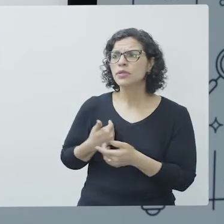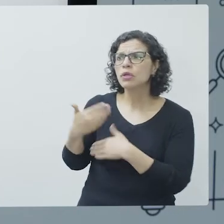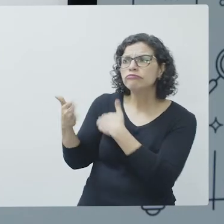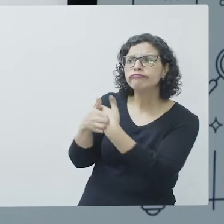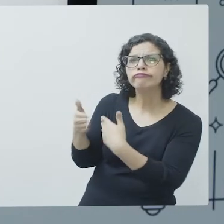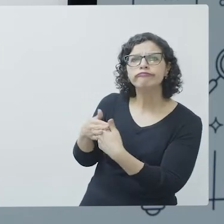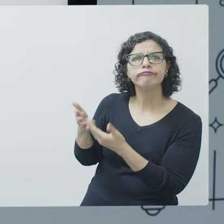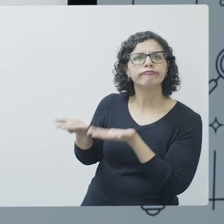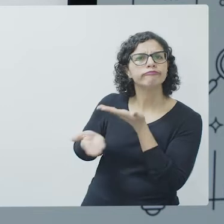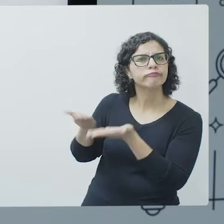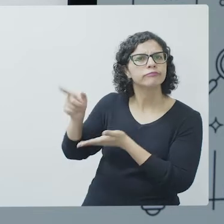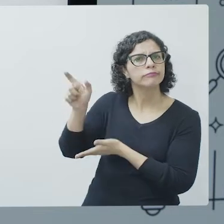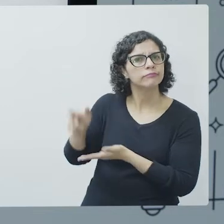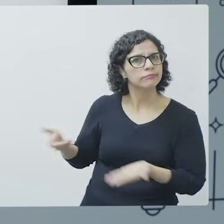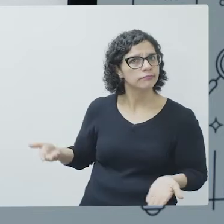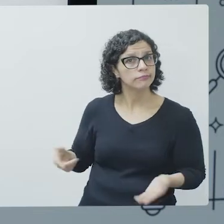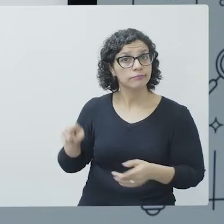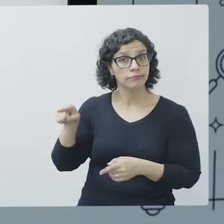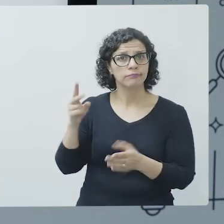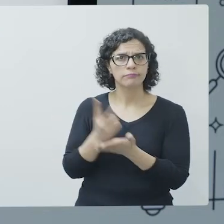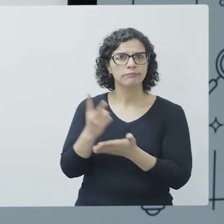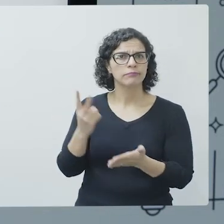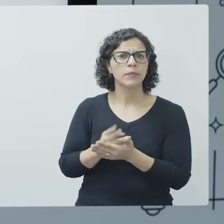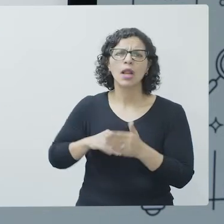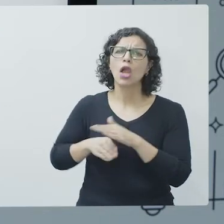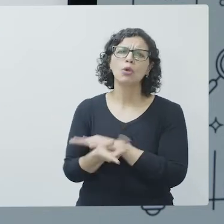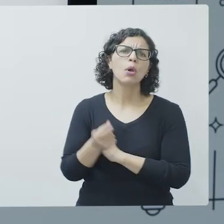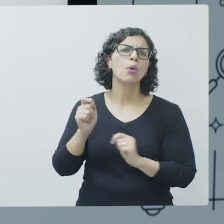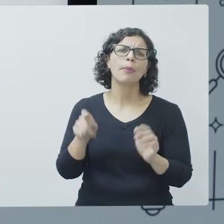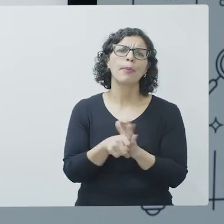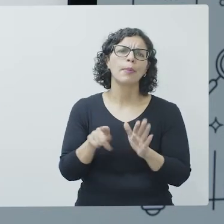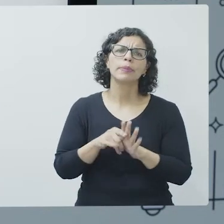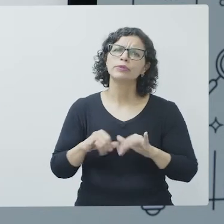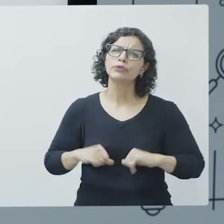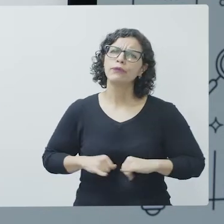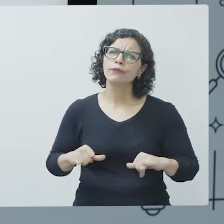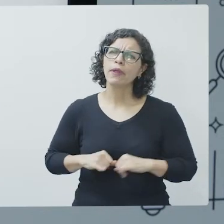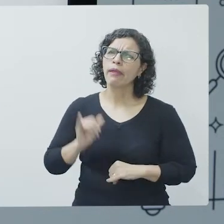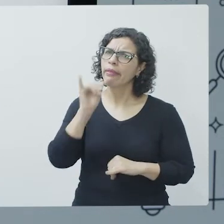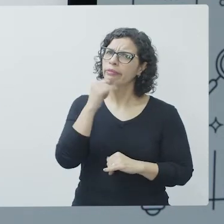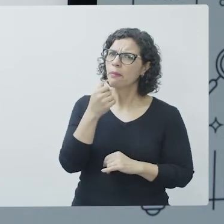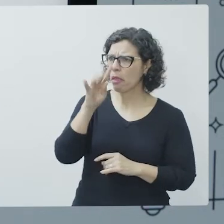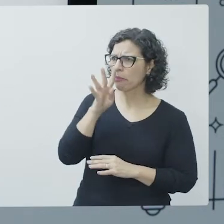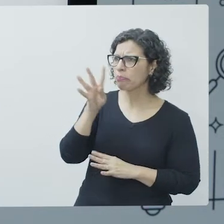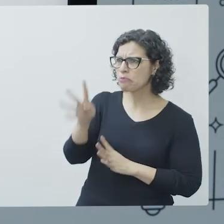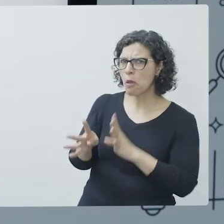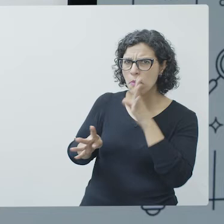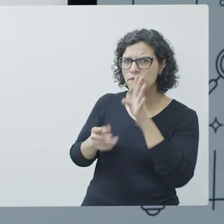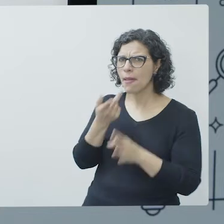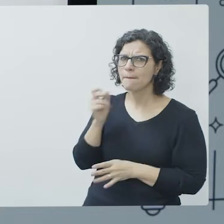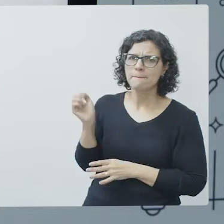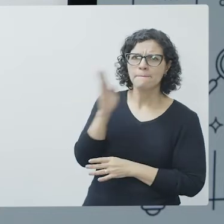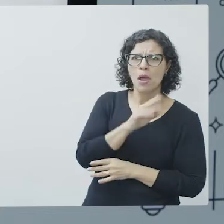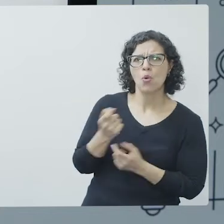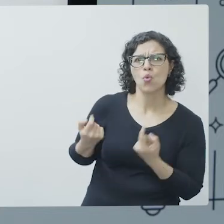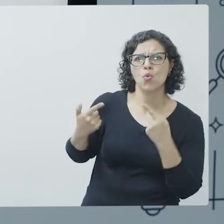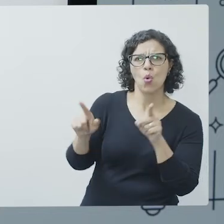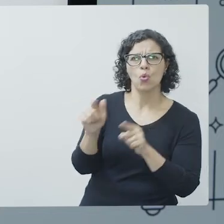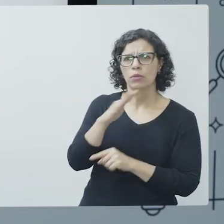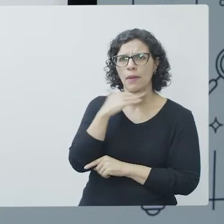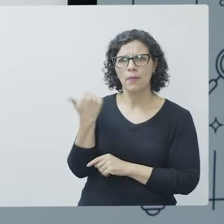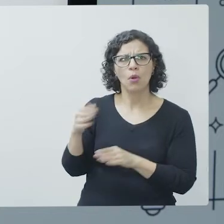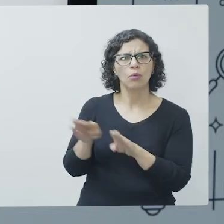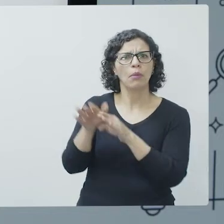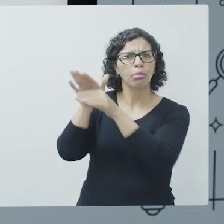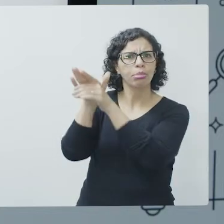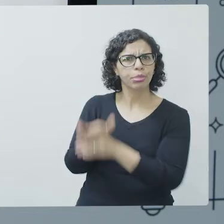foi gentil com ela. Ela que já estava tão acostumada às pessoas falarem mal dela, tratarem